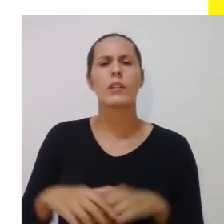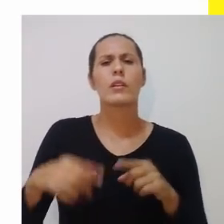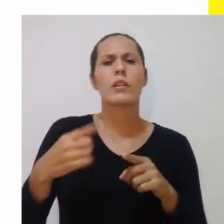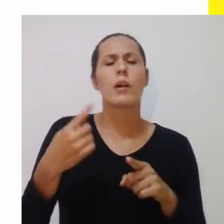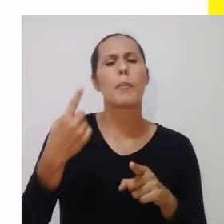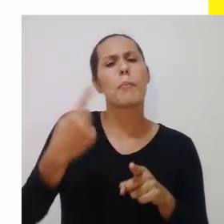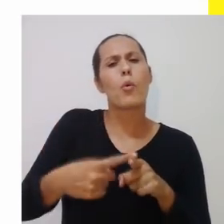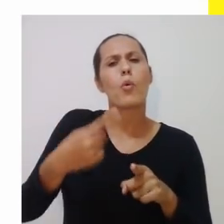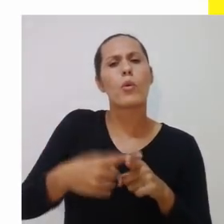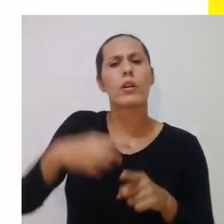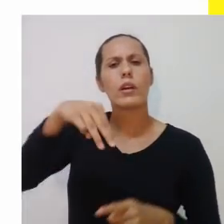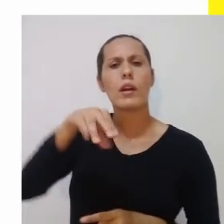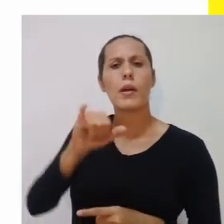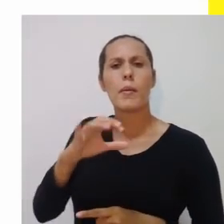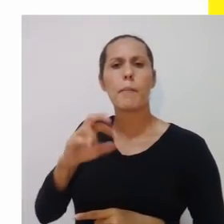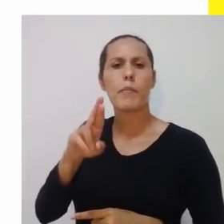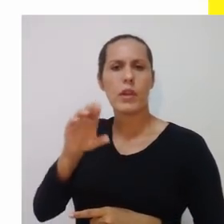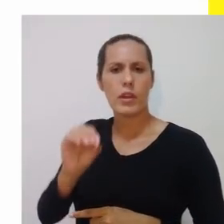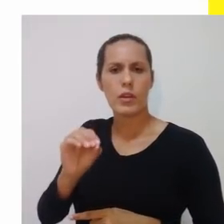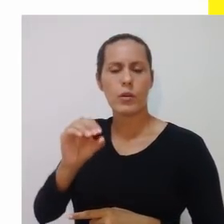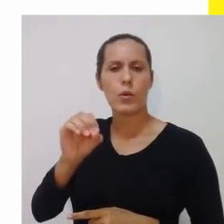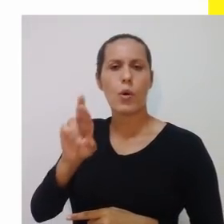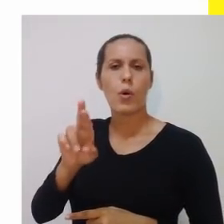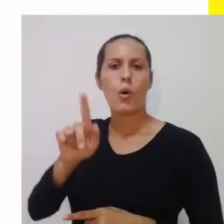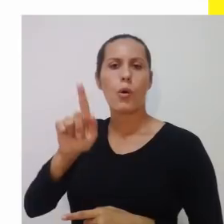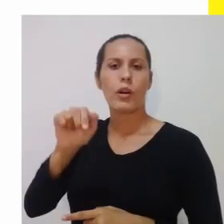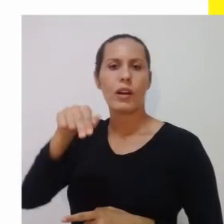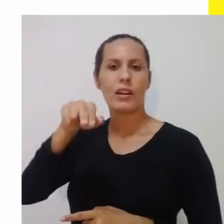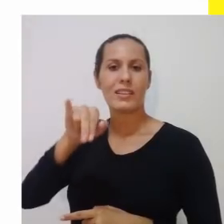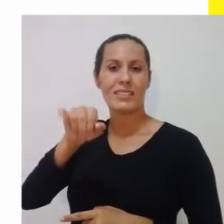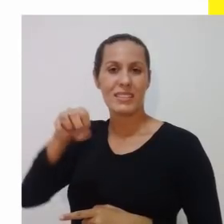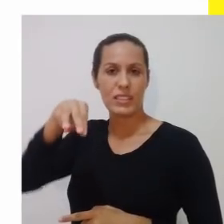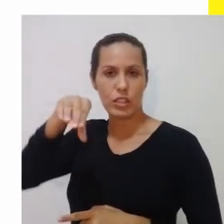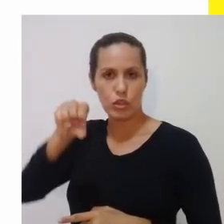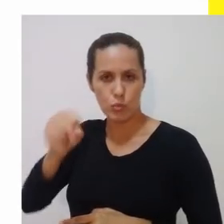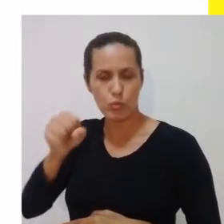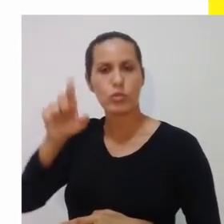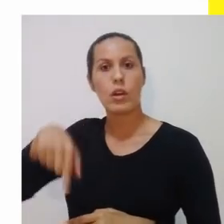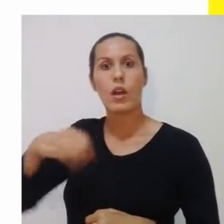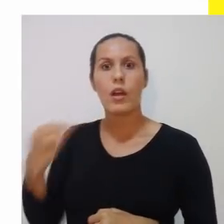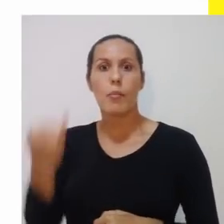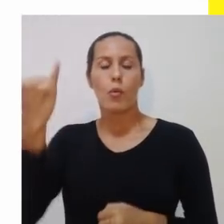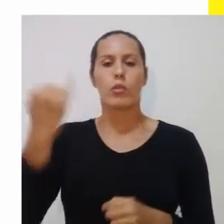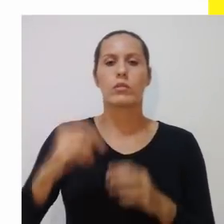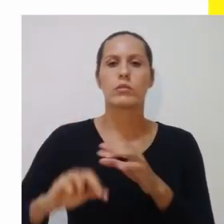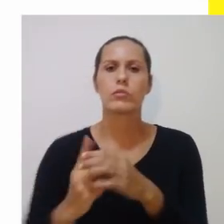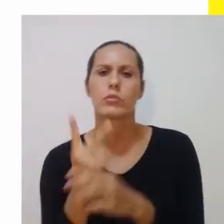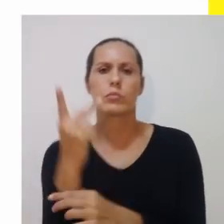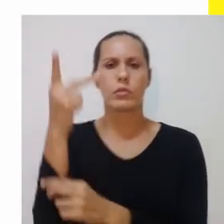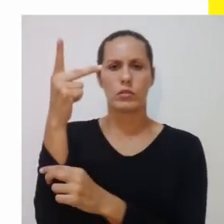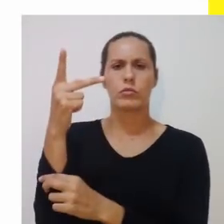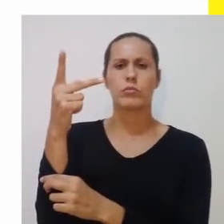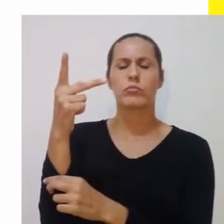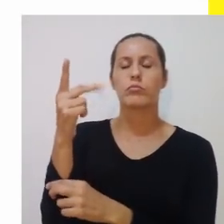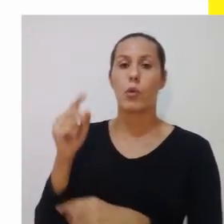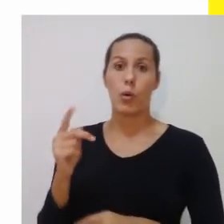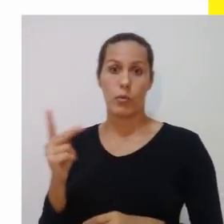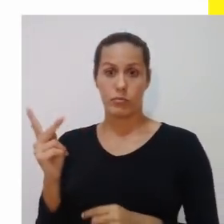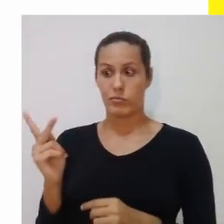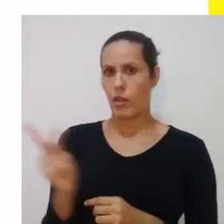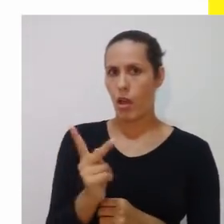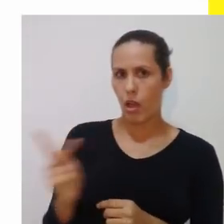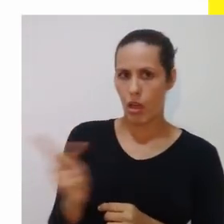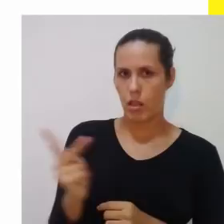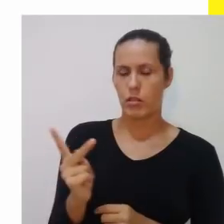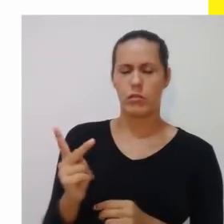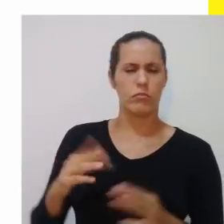que micro-organismos são importantes para as plantas? Plantas e micro-organismos